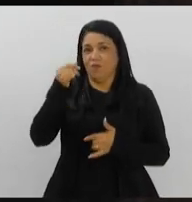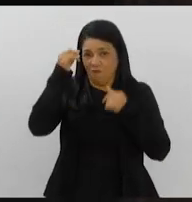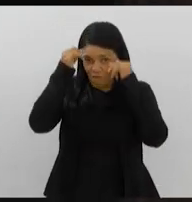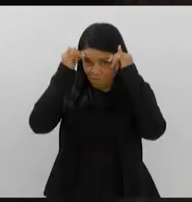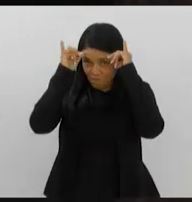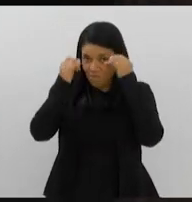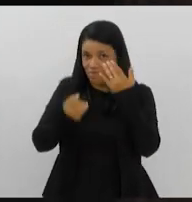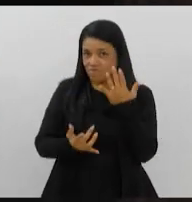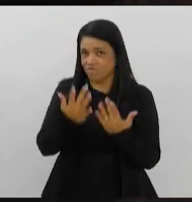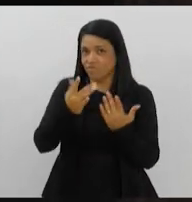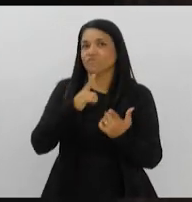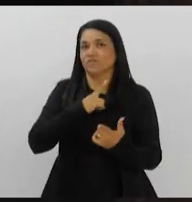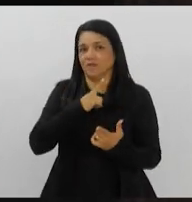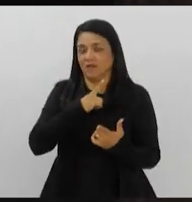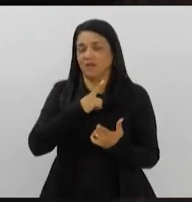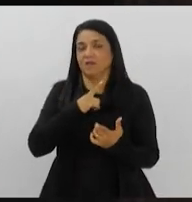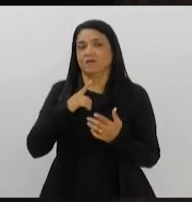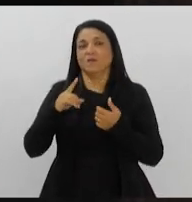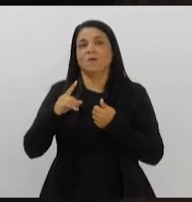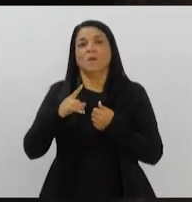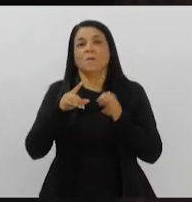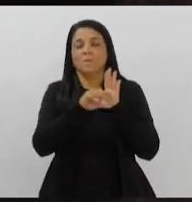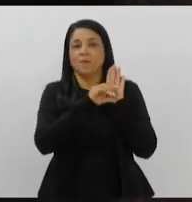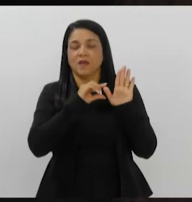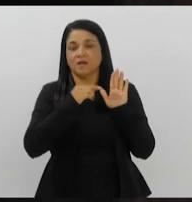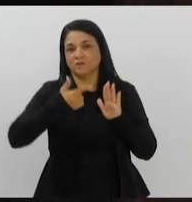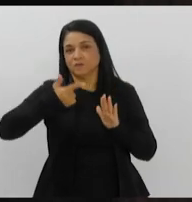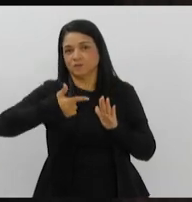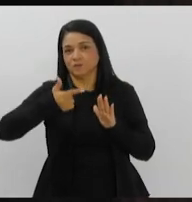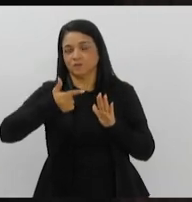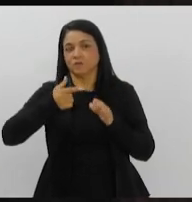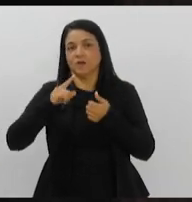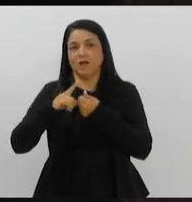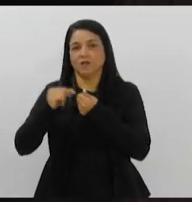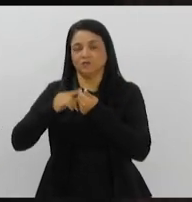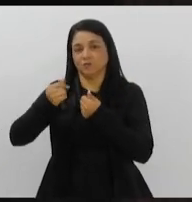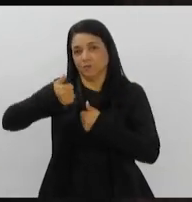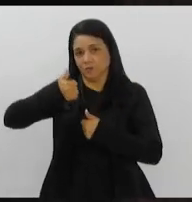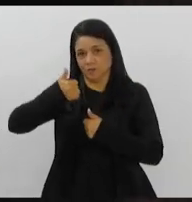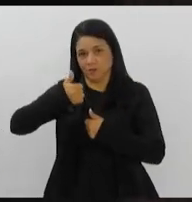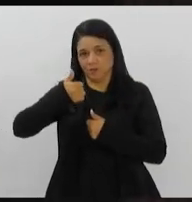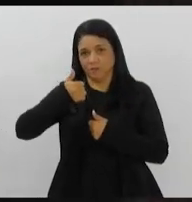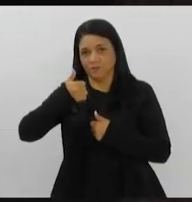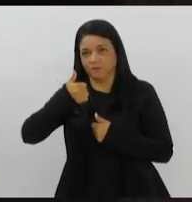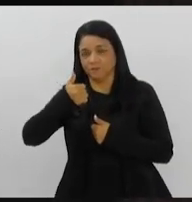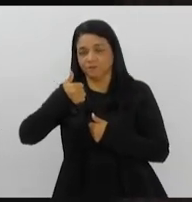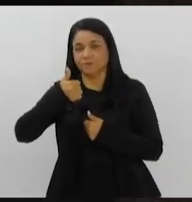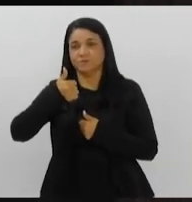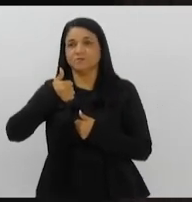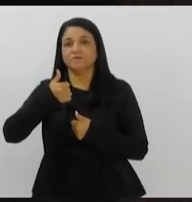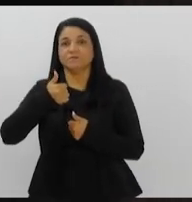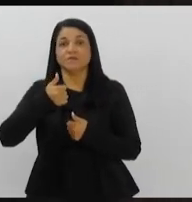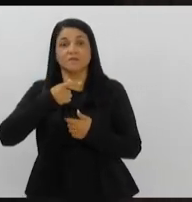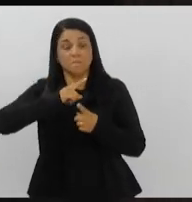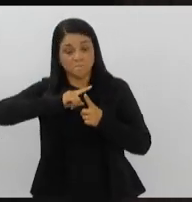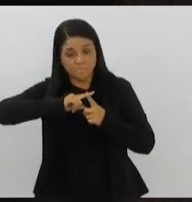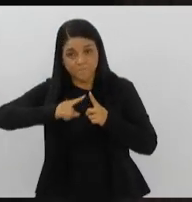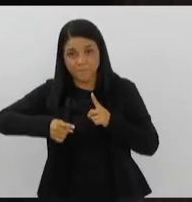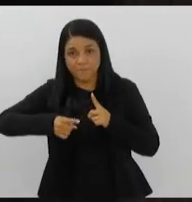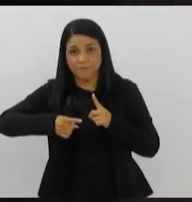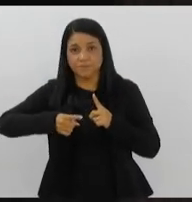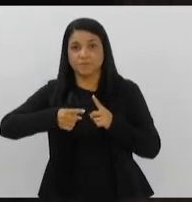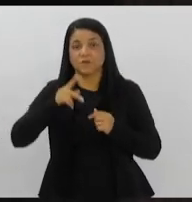Modifica-se o parágrafo 2º do artigo 1º, apenas o grifo, sendo vedada